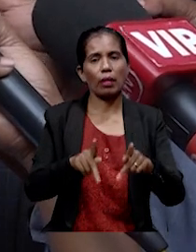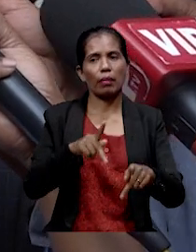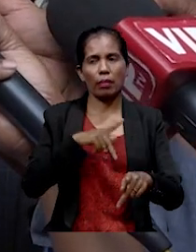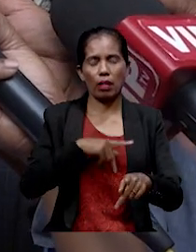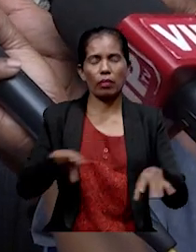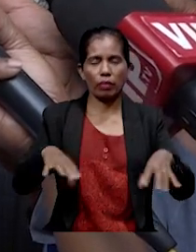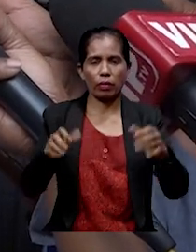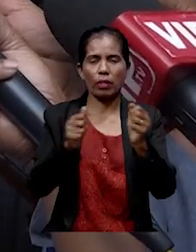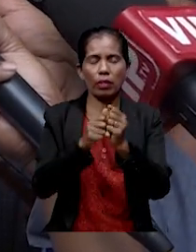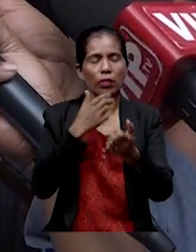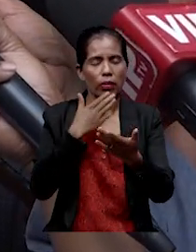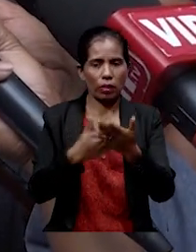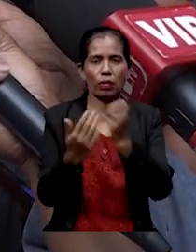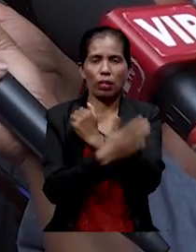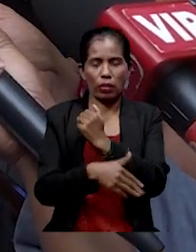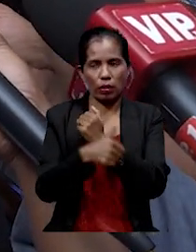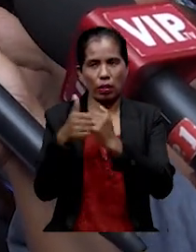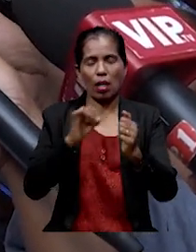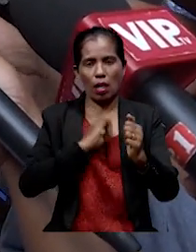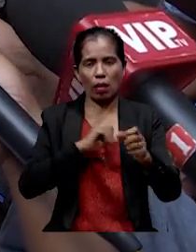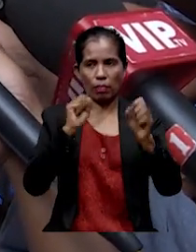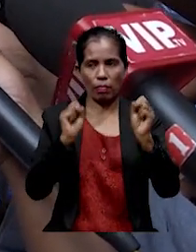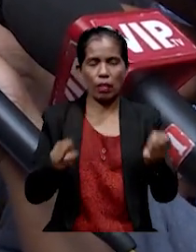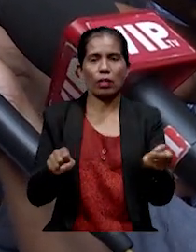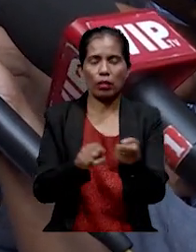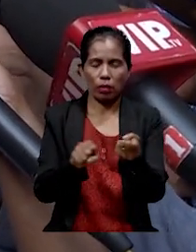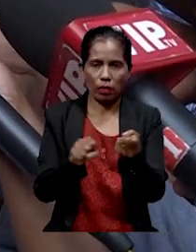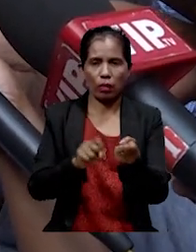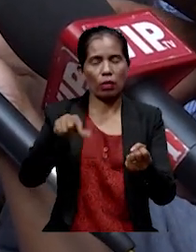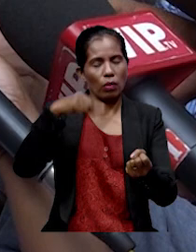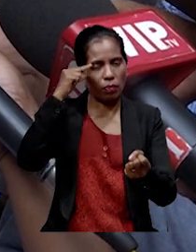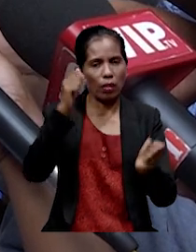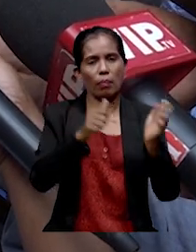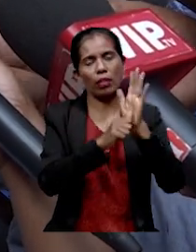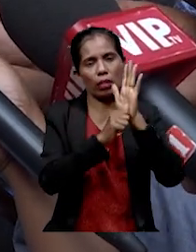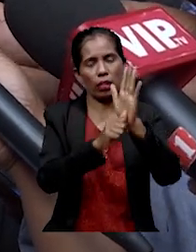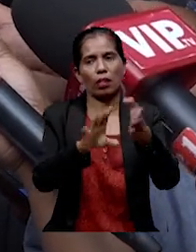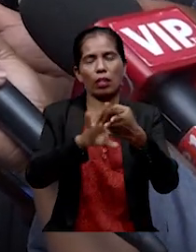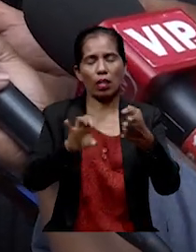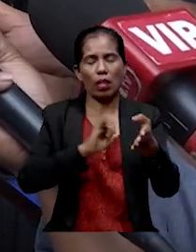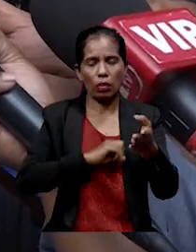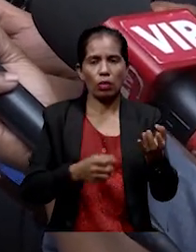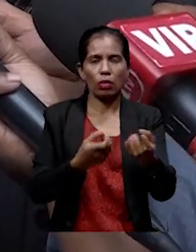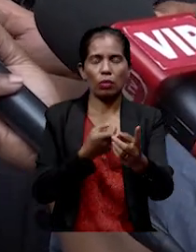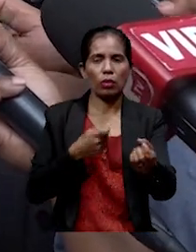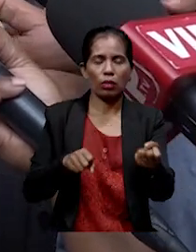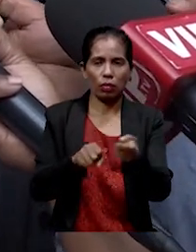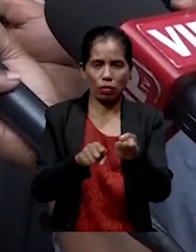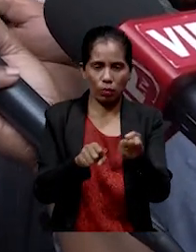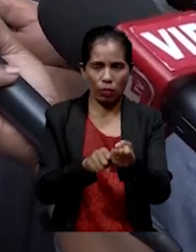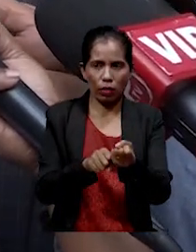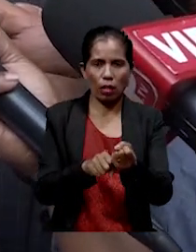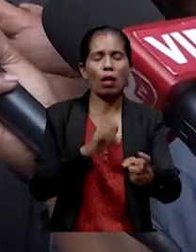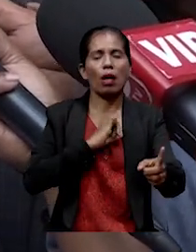dia com o Raibalo, o Raibalo, o Belhalo. O governo apresenta pedido, há o segundo, o paralelo, há o